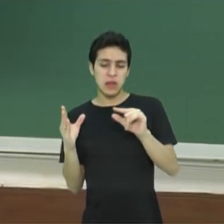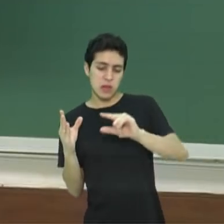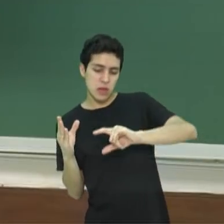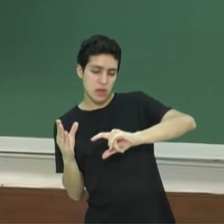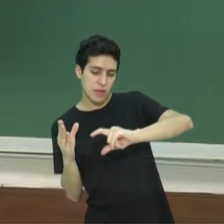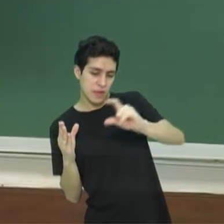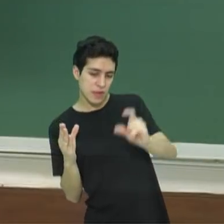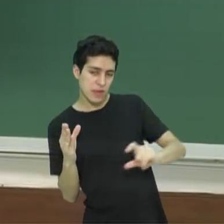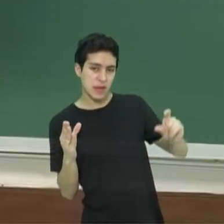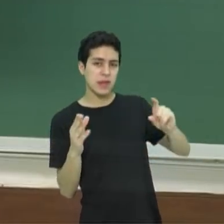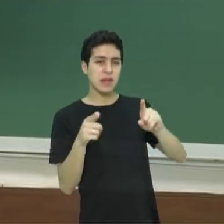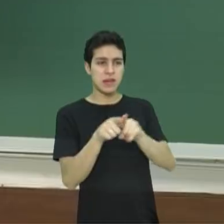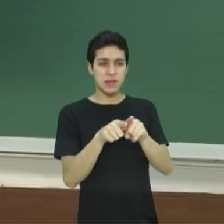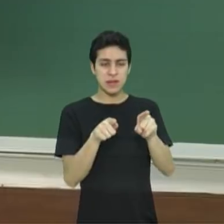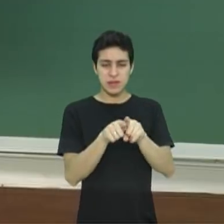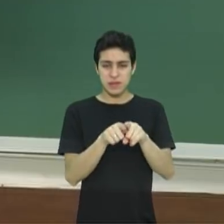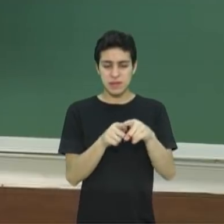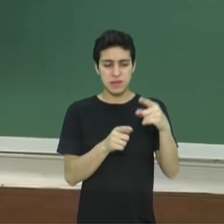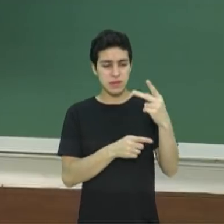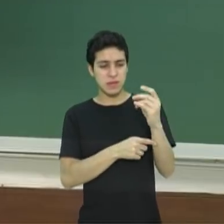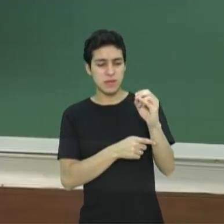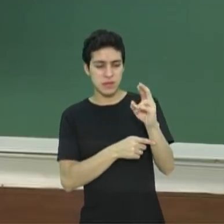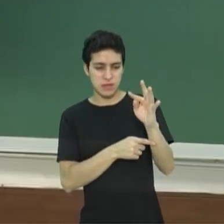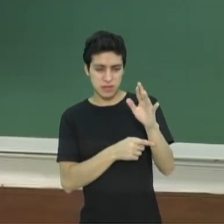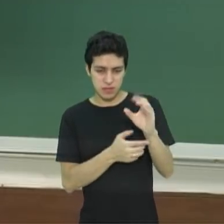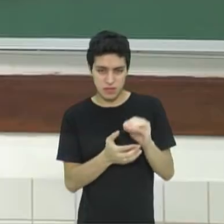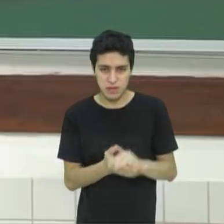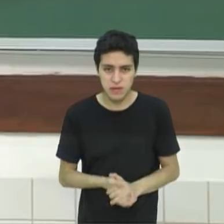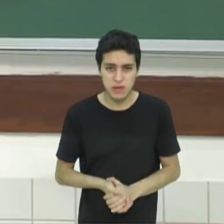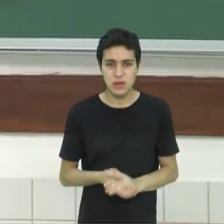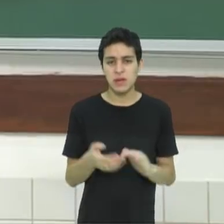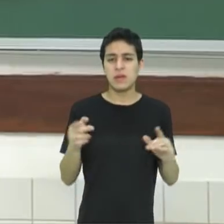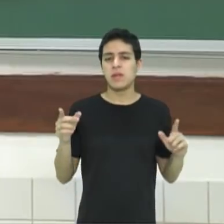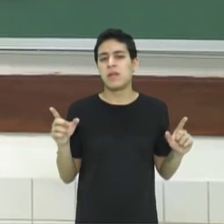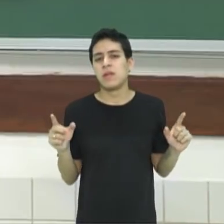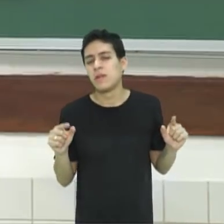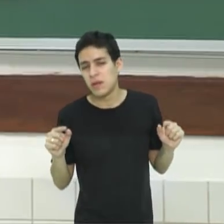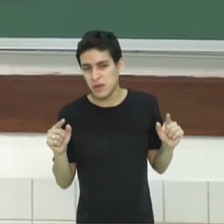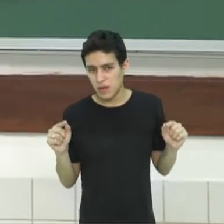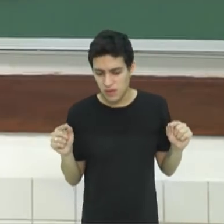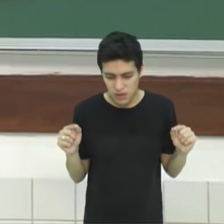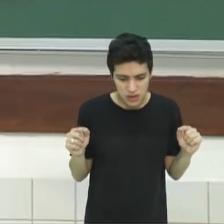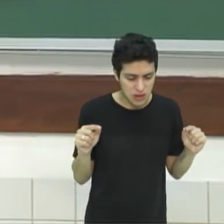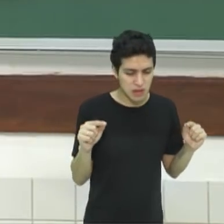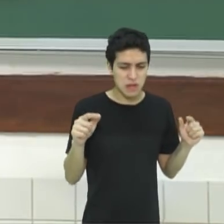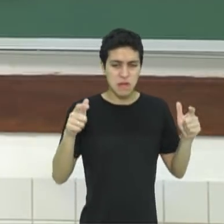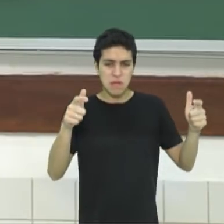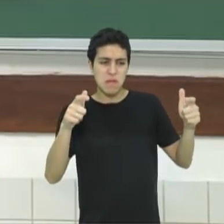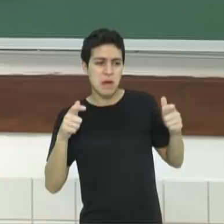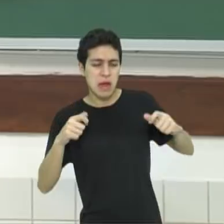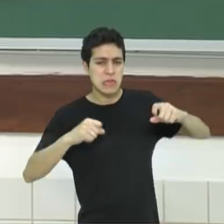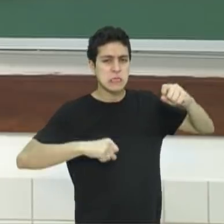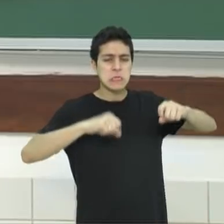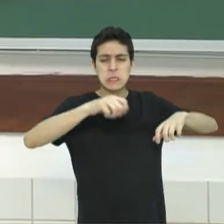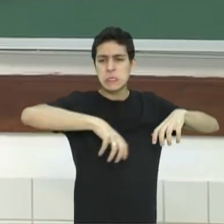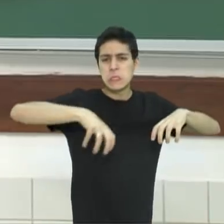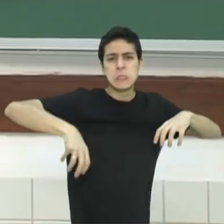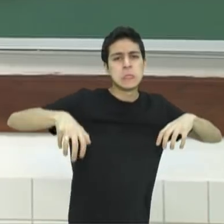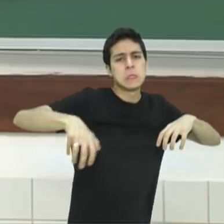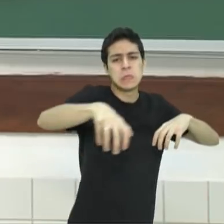dinamismo localizado aqui, na cidade do Porto. Então nós temos parques industriais, temos regiões